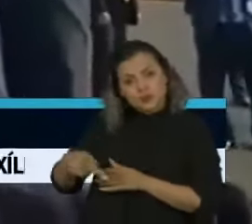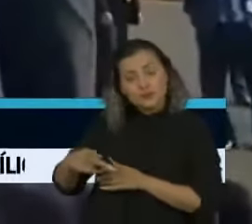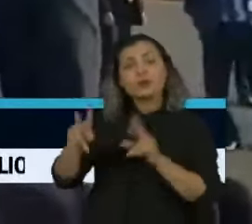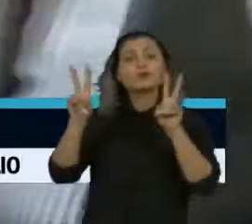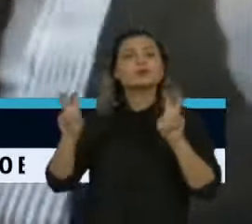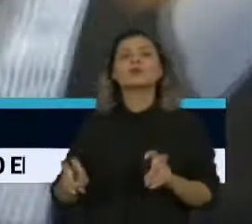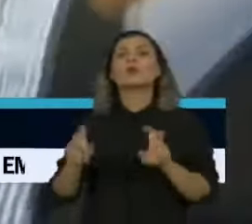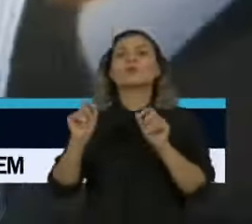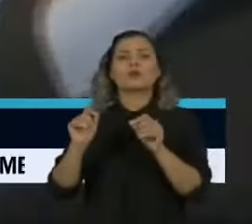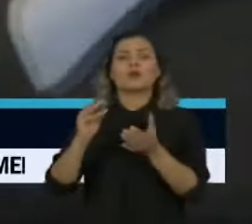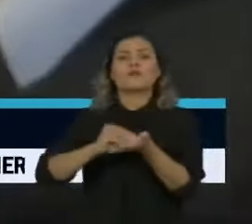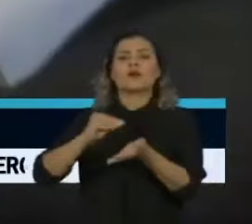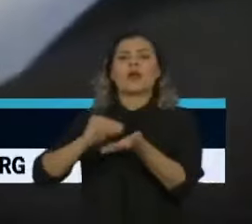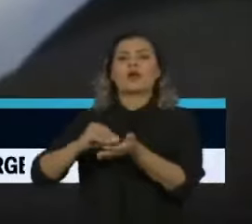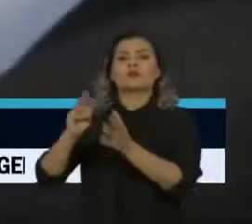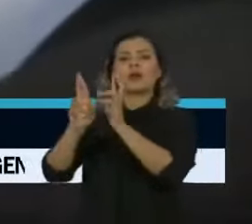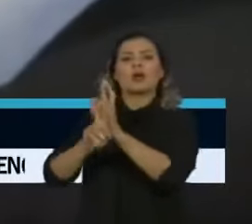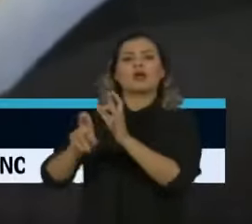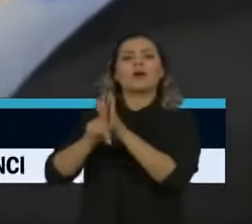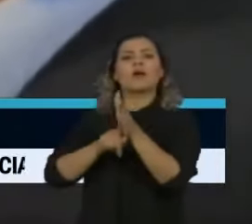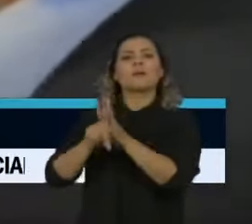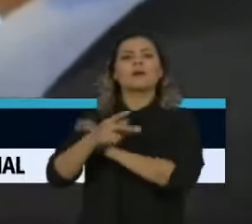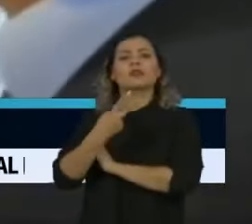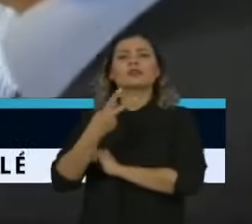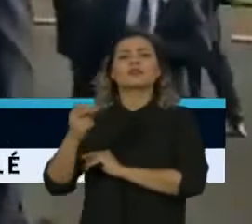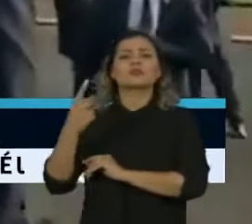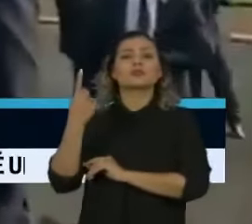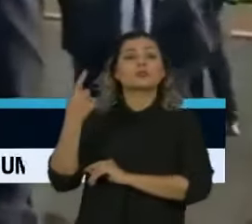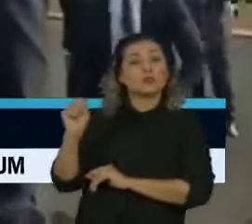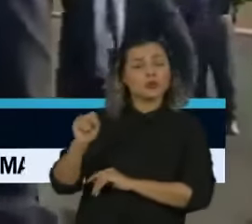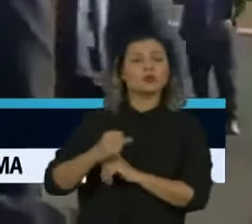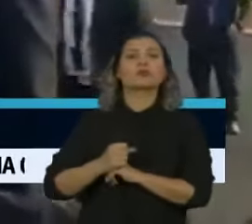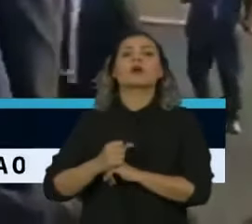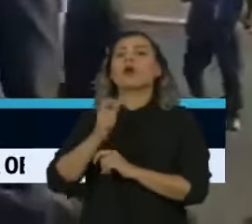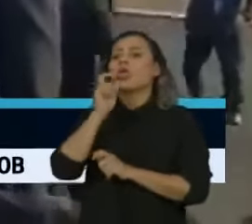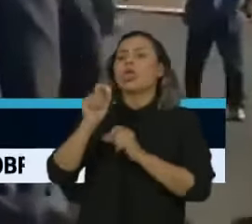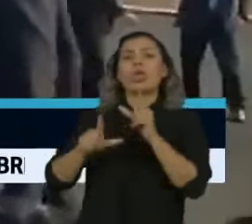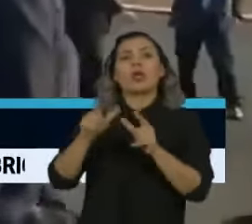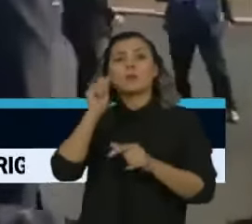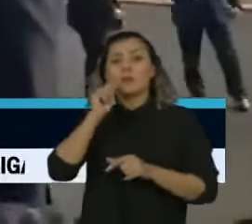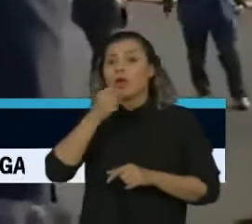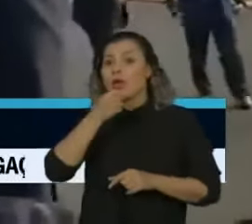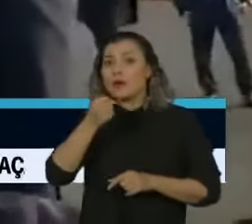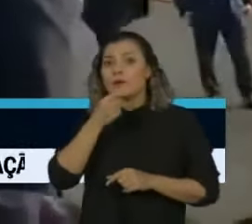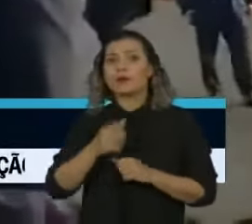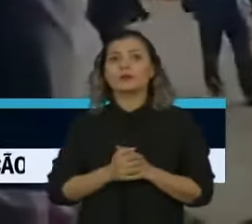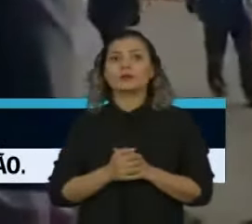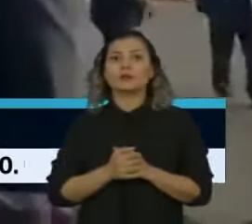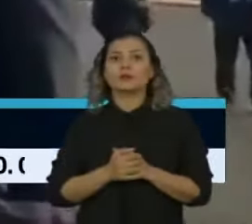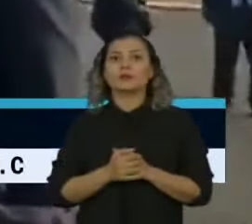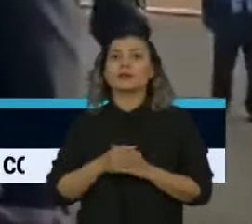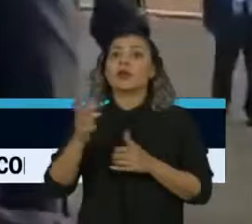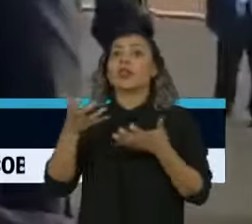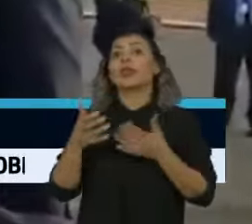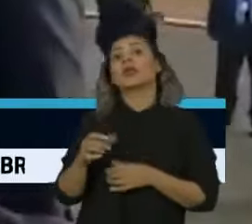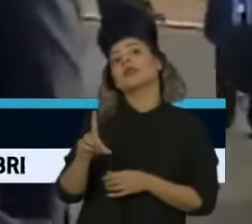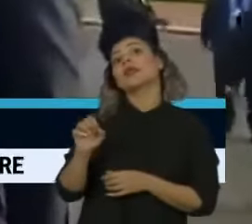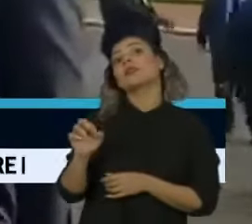sobre irregularidades na campanha de 2018, disse que a repórter... Ela queria dar um furo.